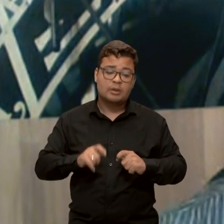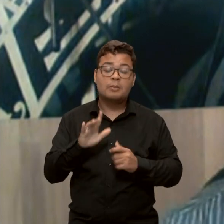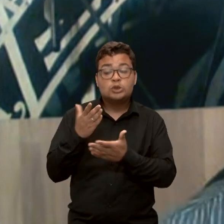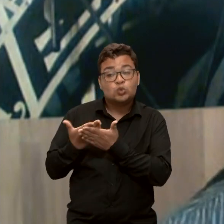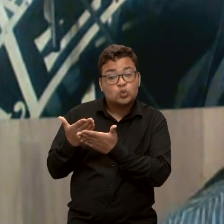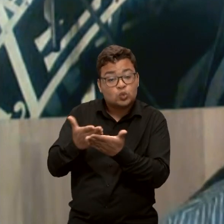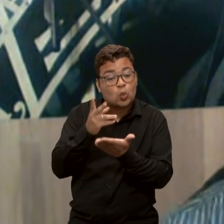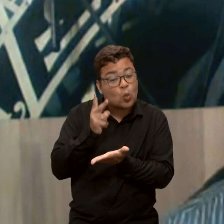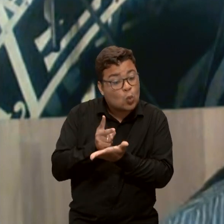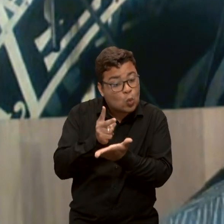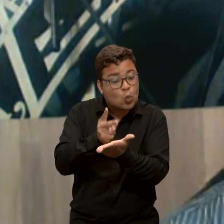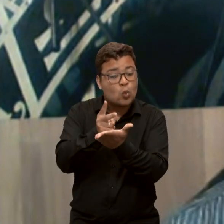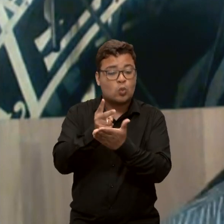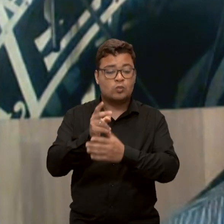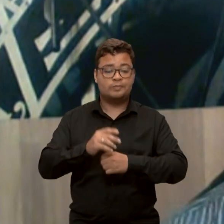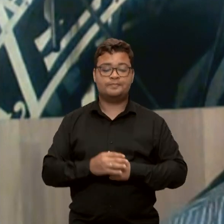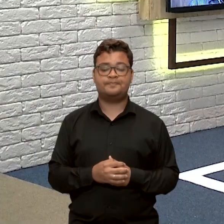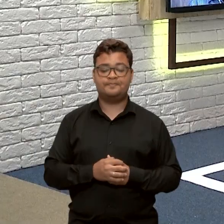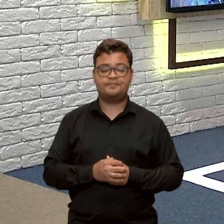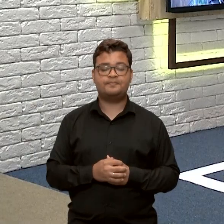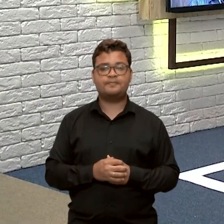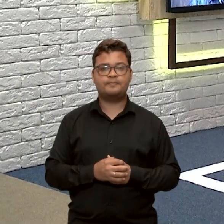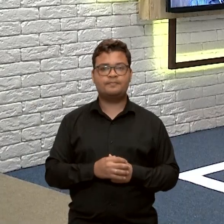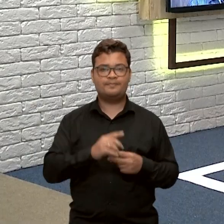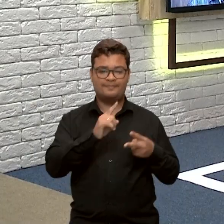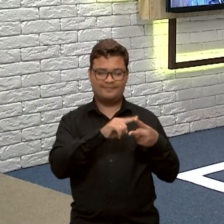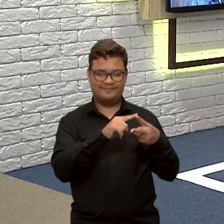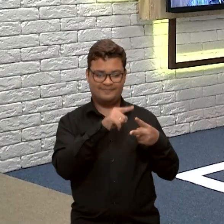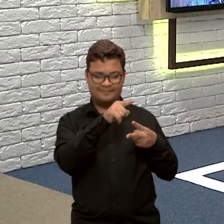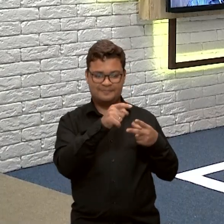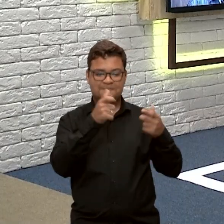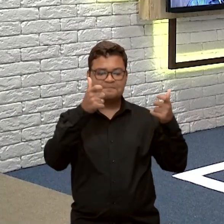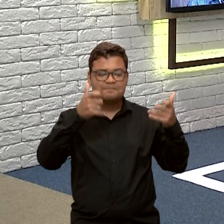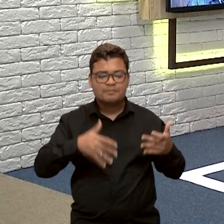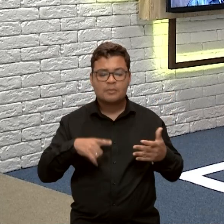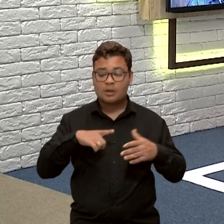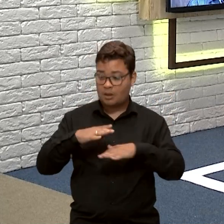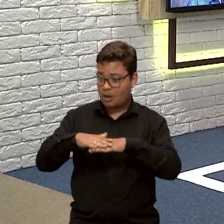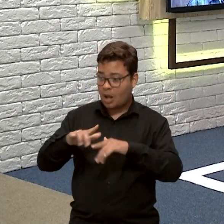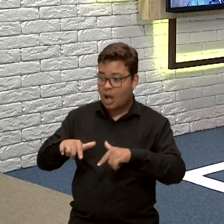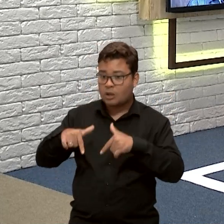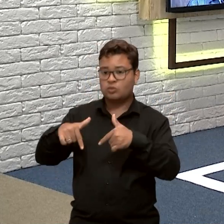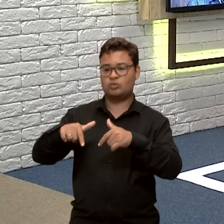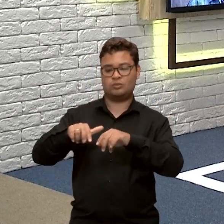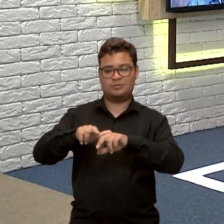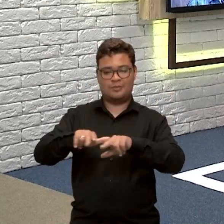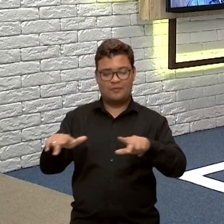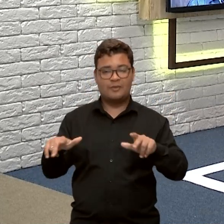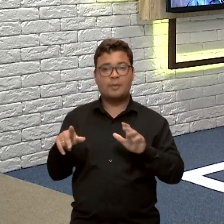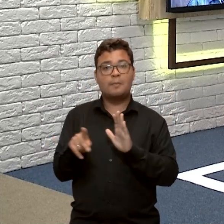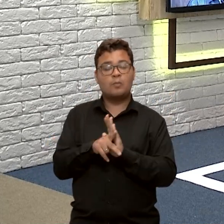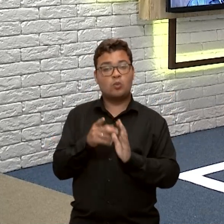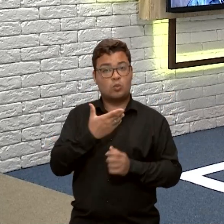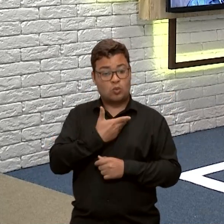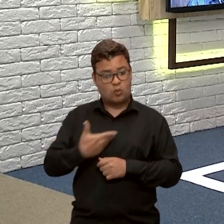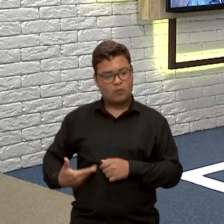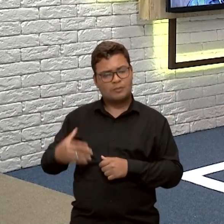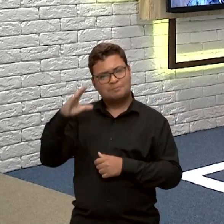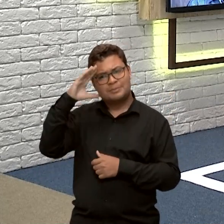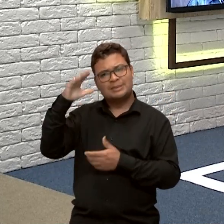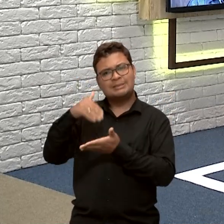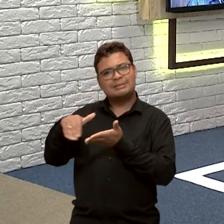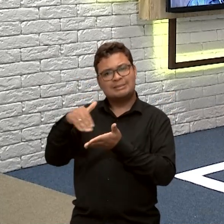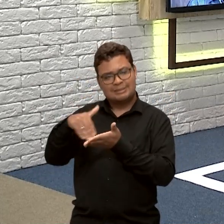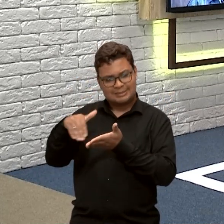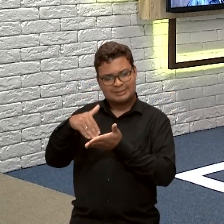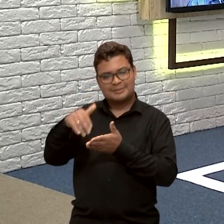boa notícia é essa: 3 vacinas diferentes, com ideias diferentes, e que podem até talvez ser complementares no